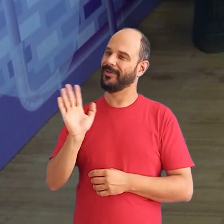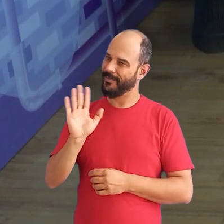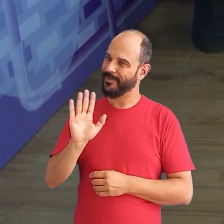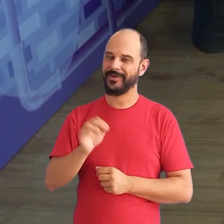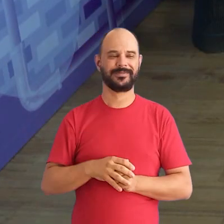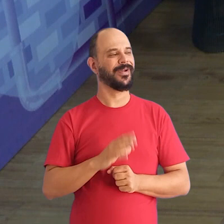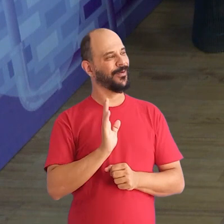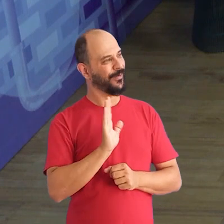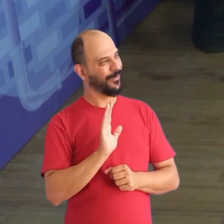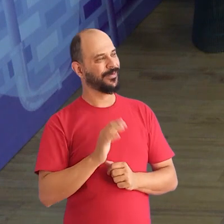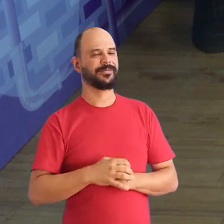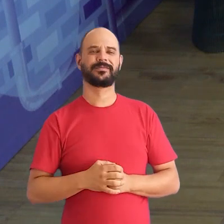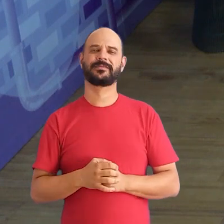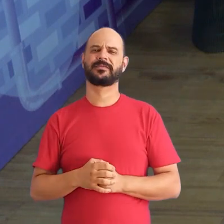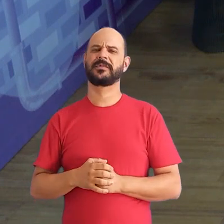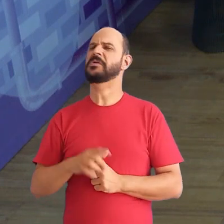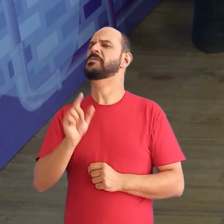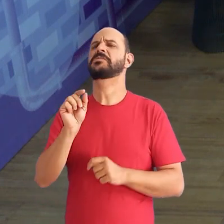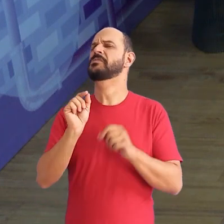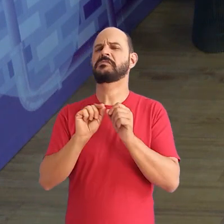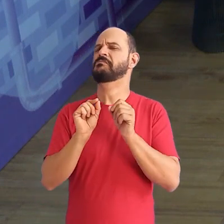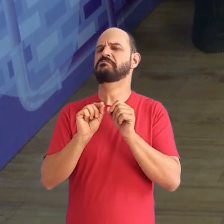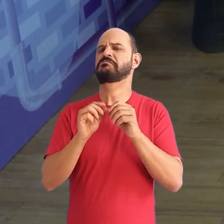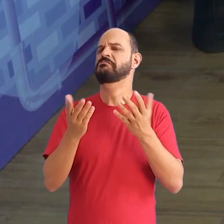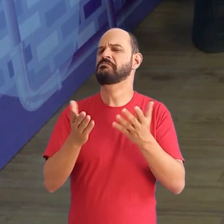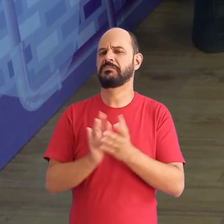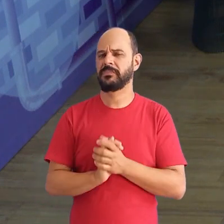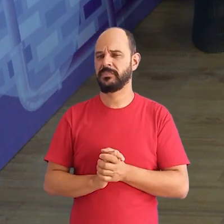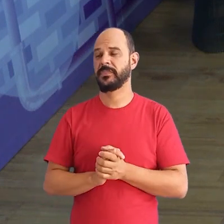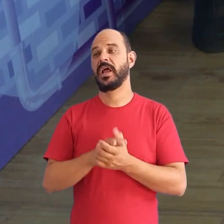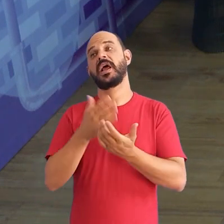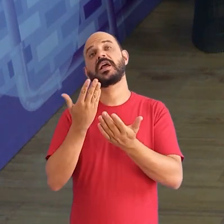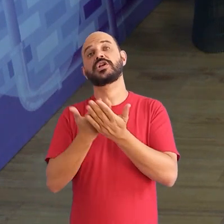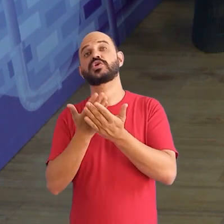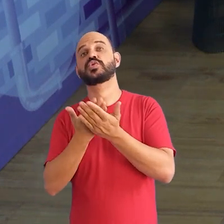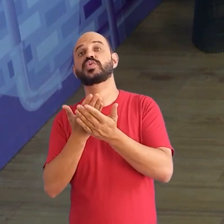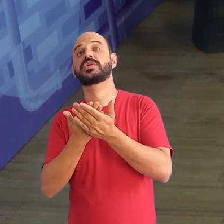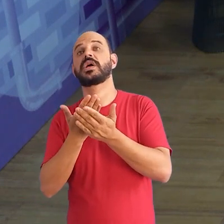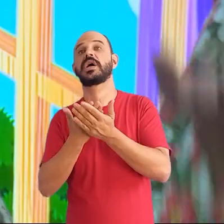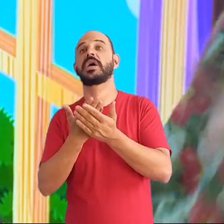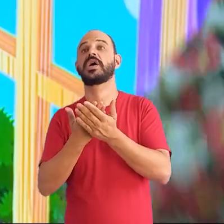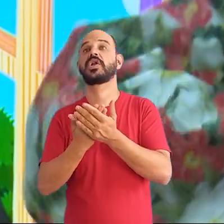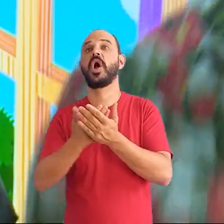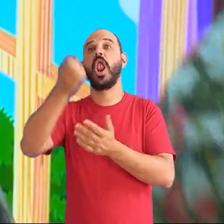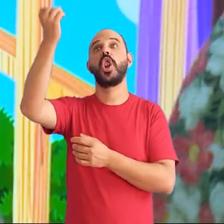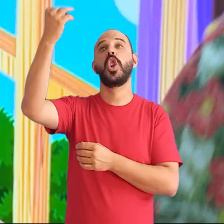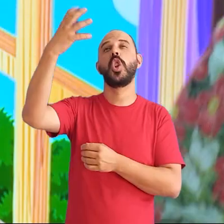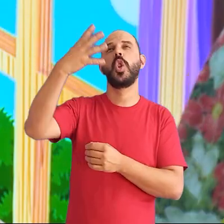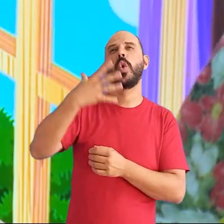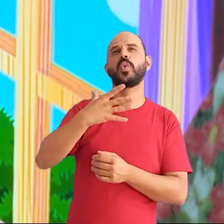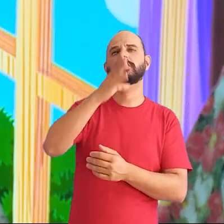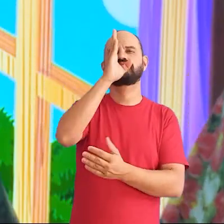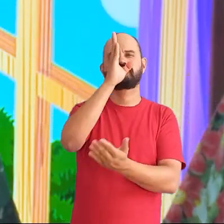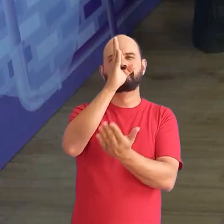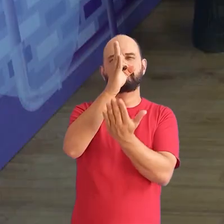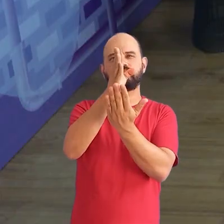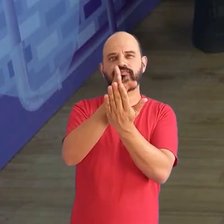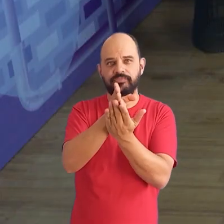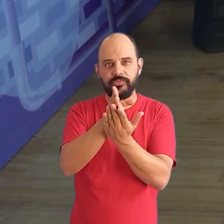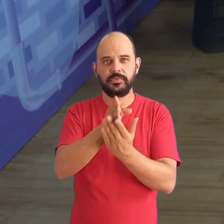Ufa! Olá! Olá! E o que vocês estão fazendo? Estudando a direção da